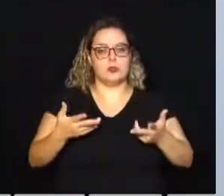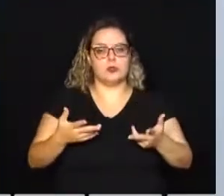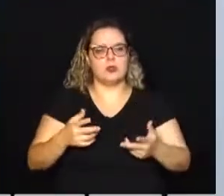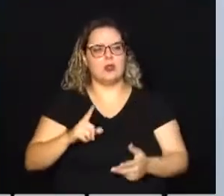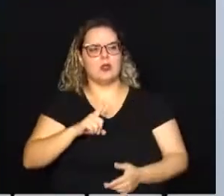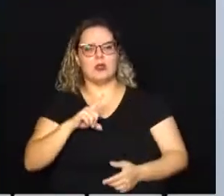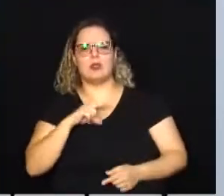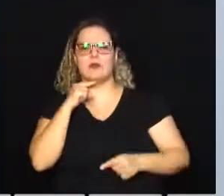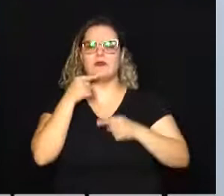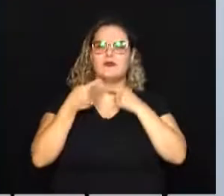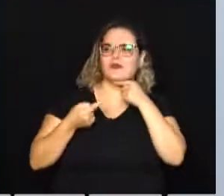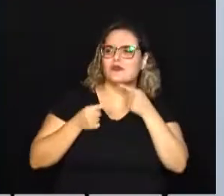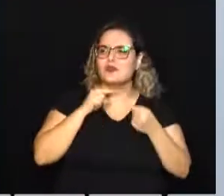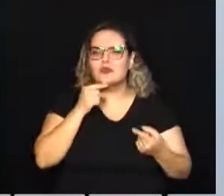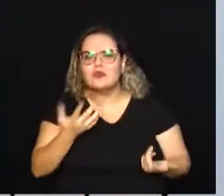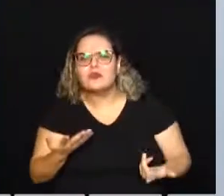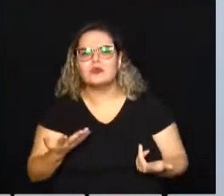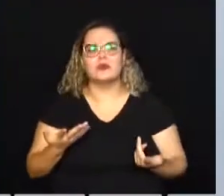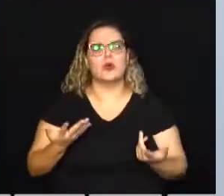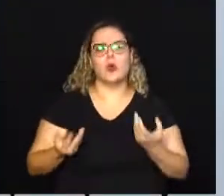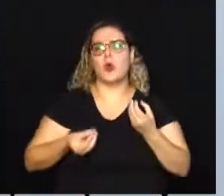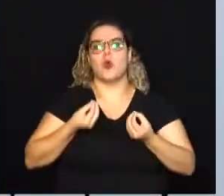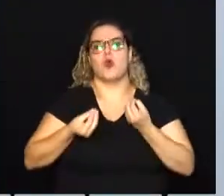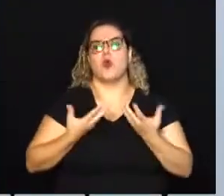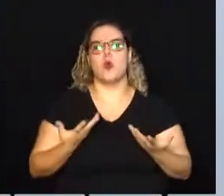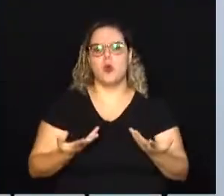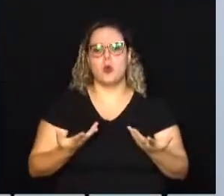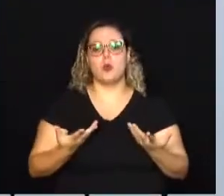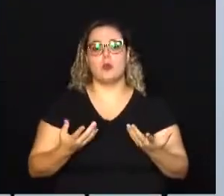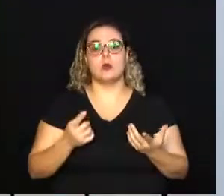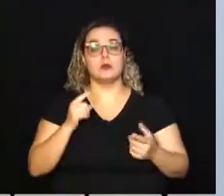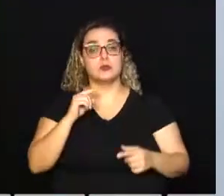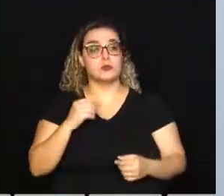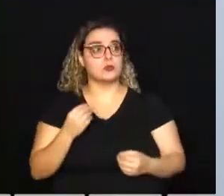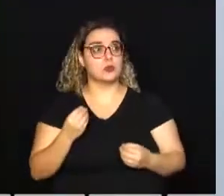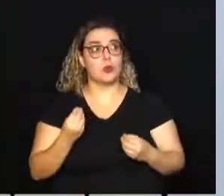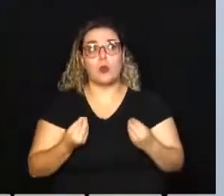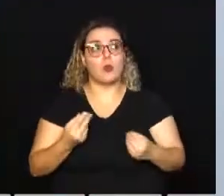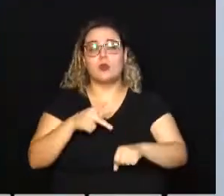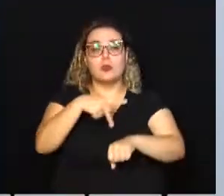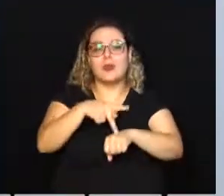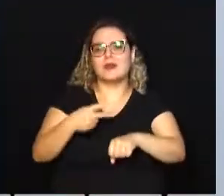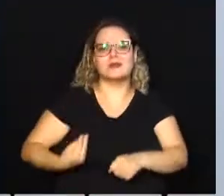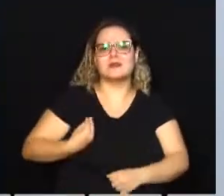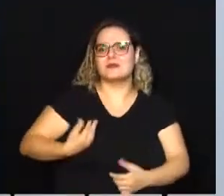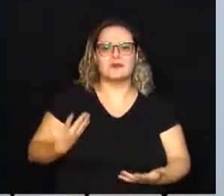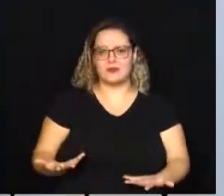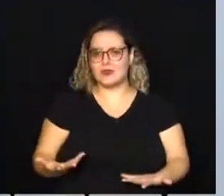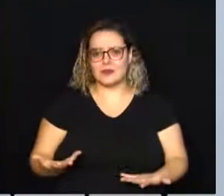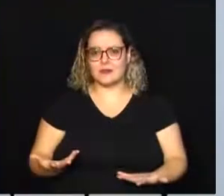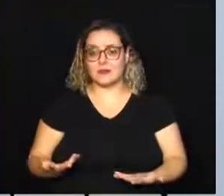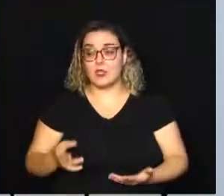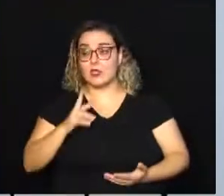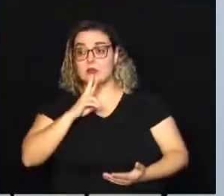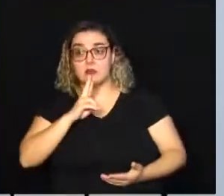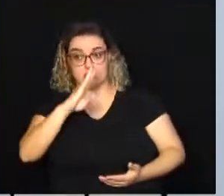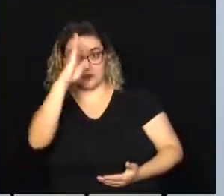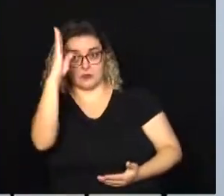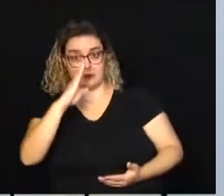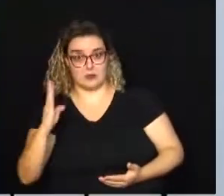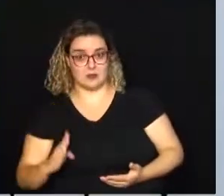gravidade que a pandemia iria trazer ao país. O fato é que a resposta do governo brasileiro foi uma resposta